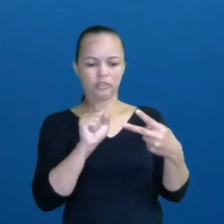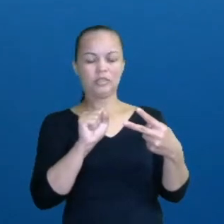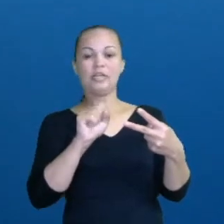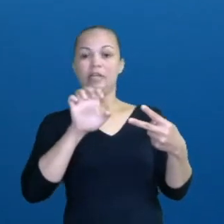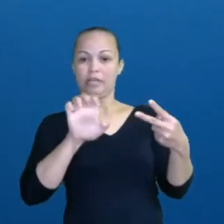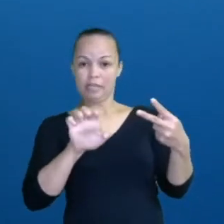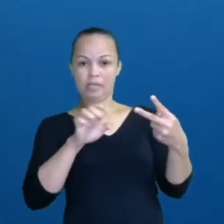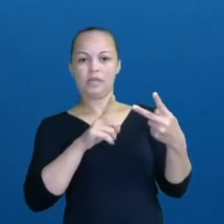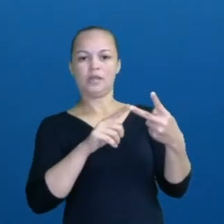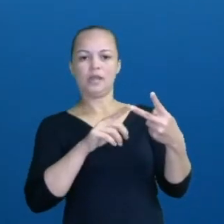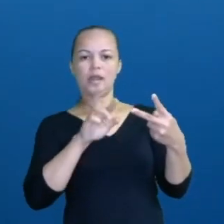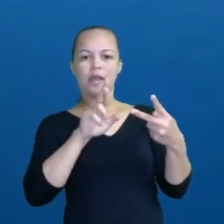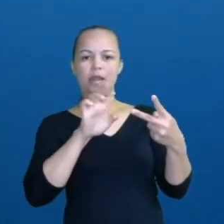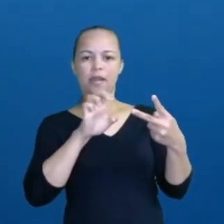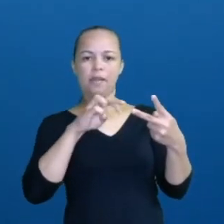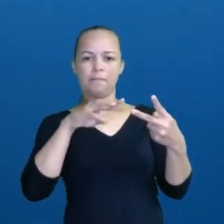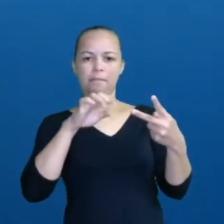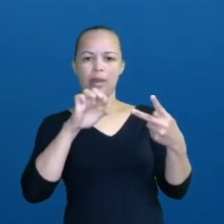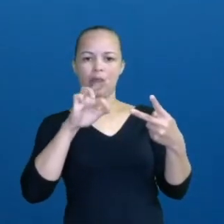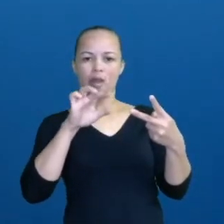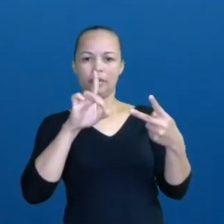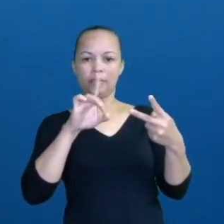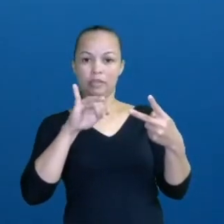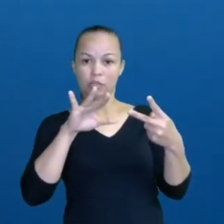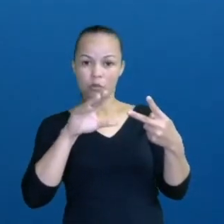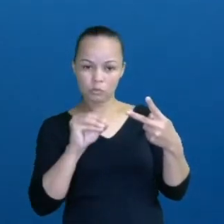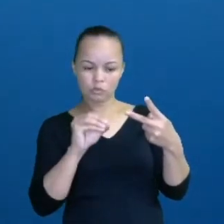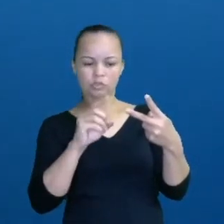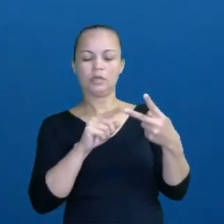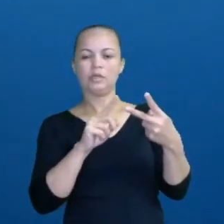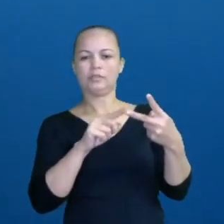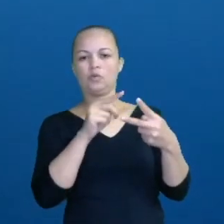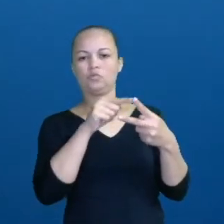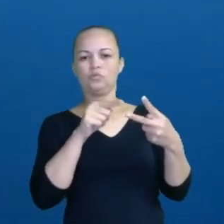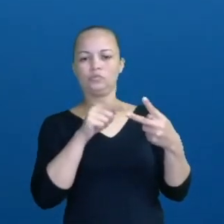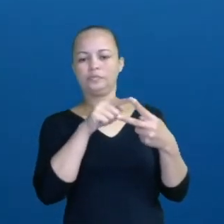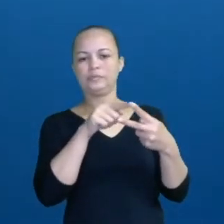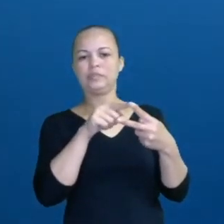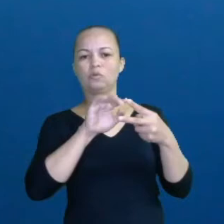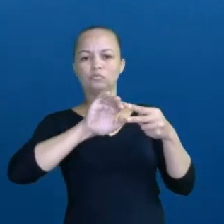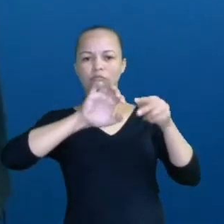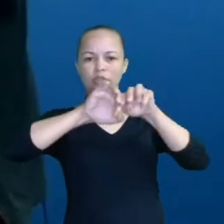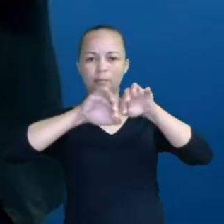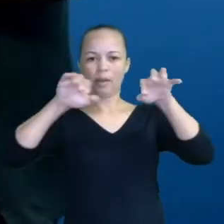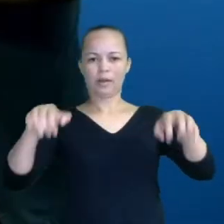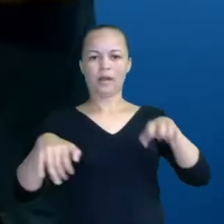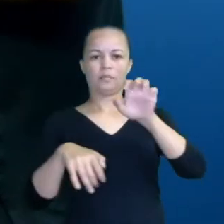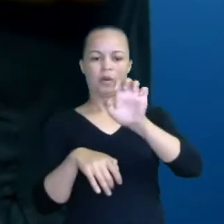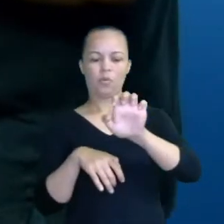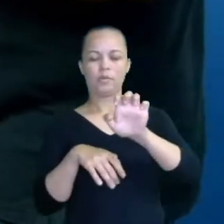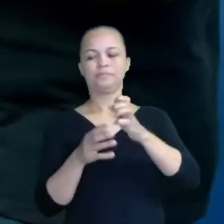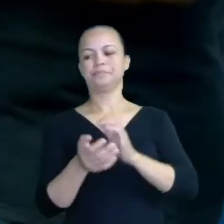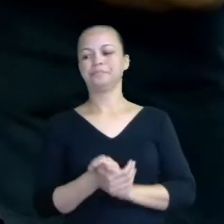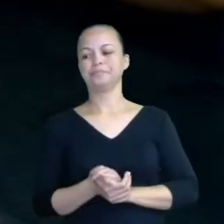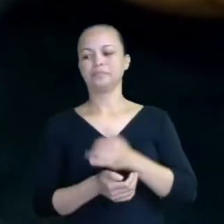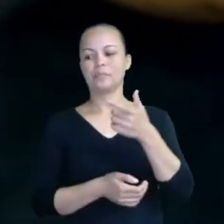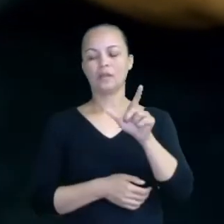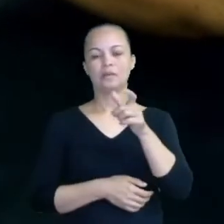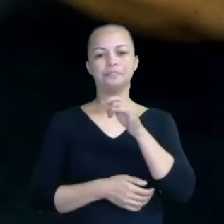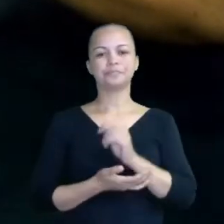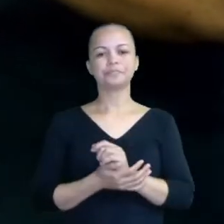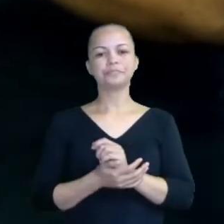vacinas e remédios. E esses dois núcleos estão separados pela conjunção e. Próximo